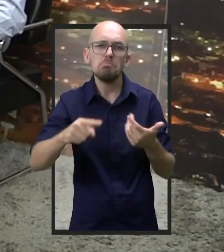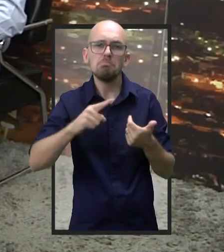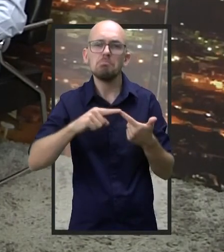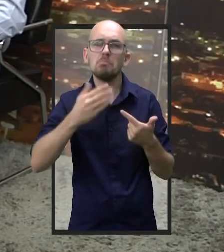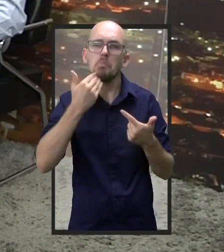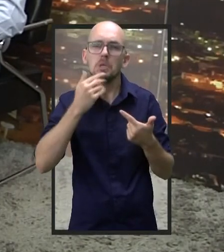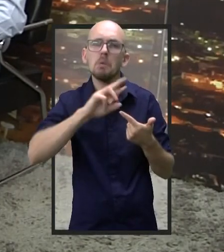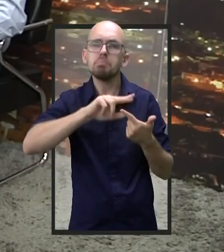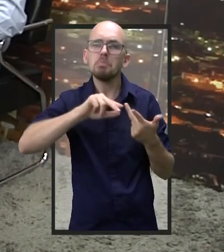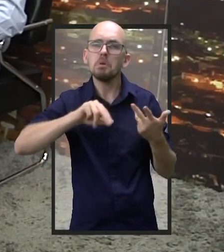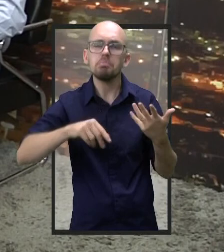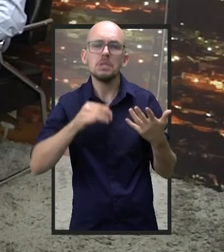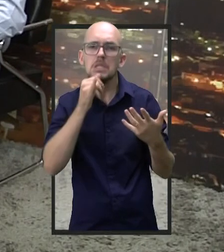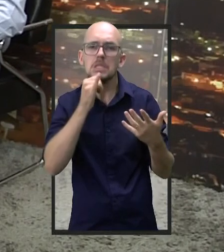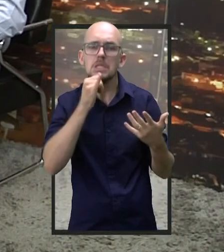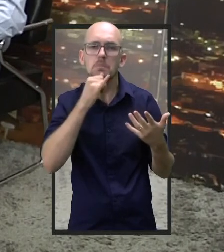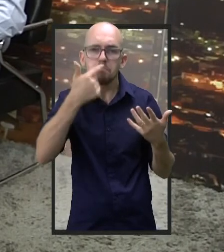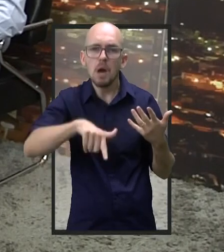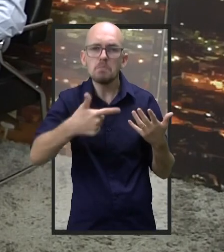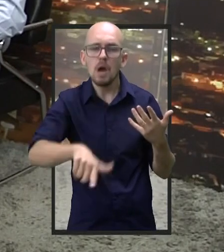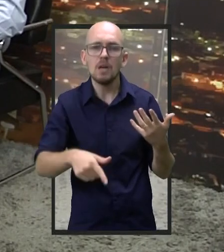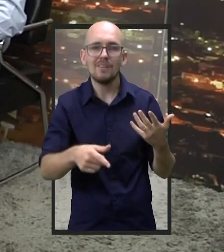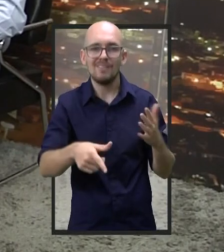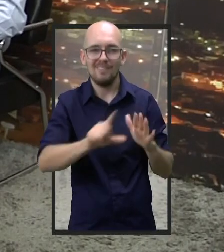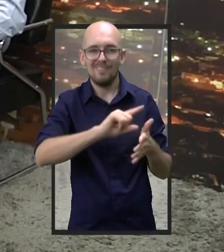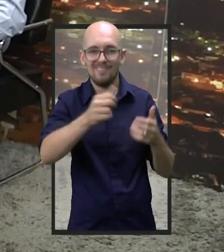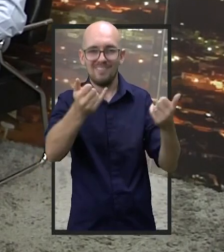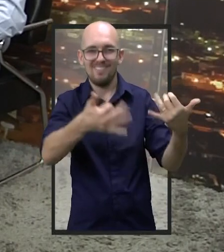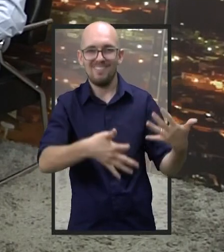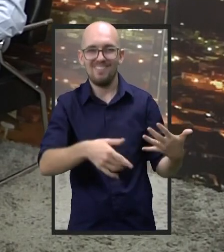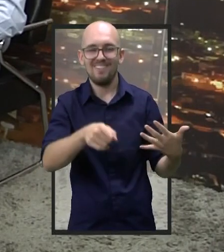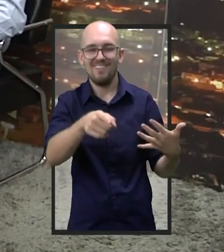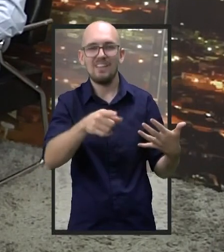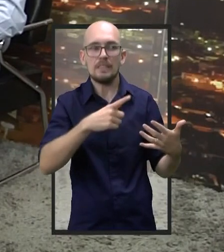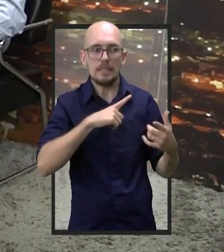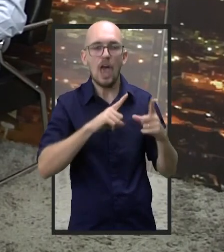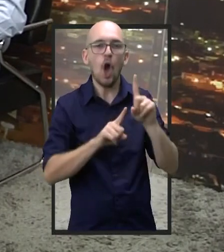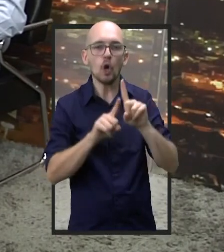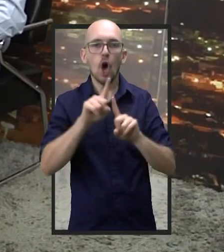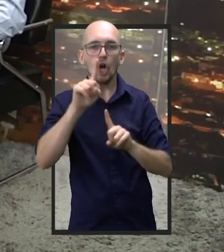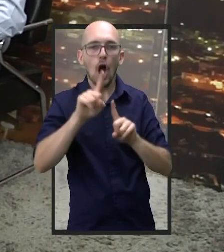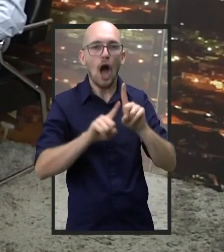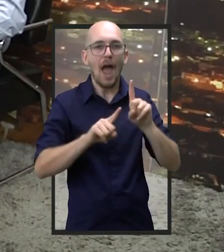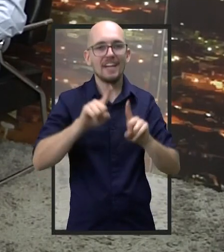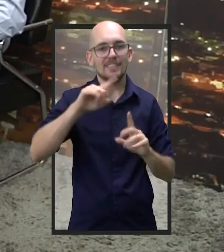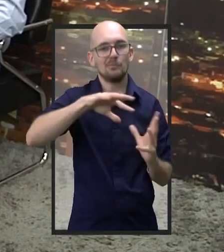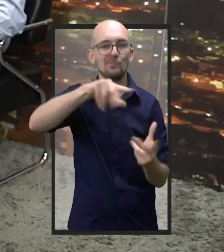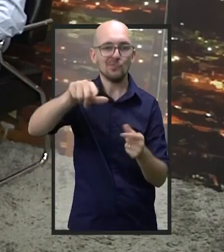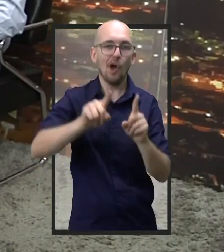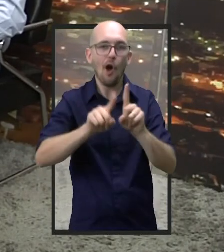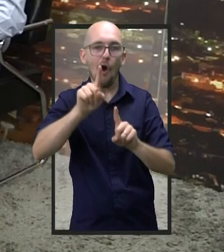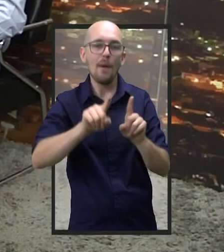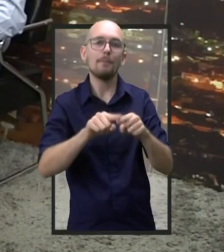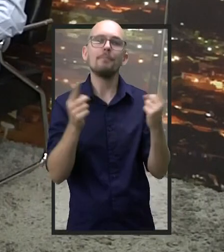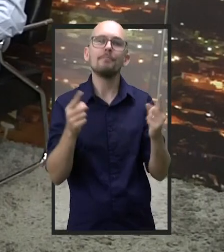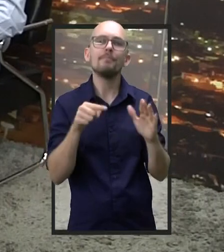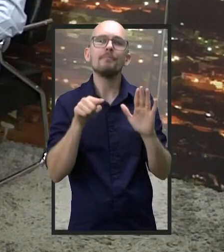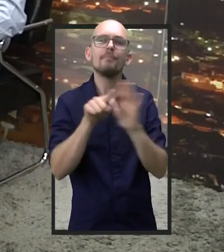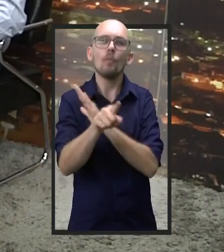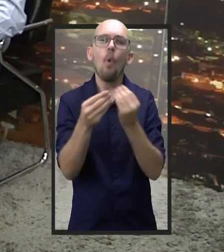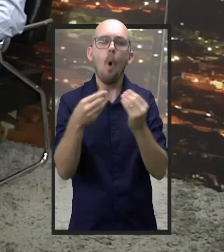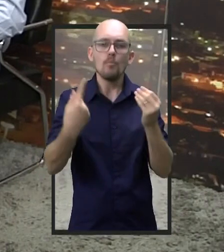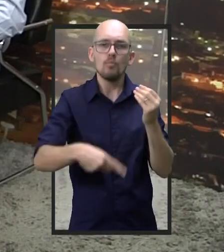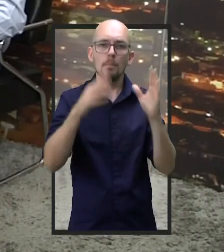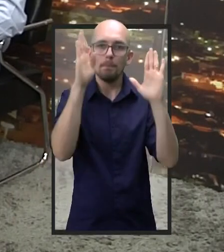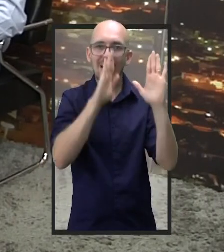ser produzidas, ampliadas? Como você bem disse, temos diversos concorrentes internacionais, né? Como que o Brasil, e